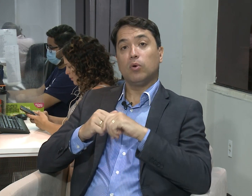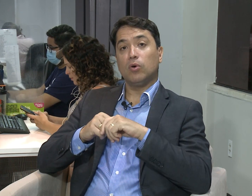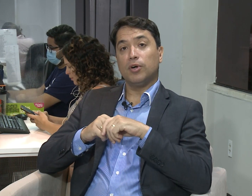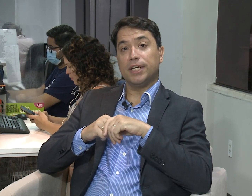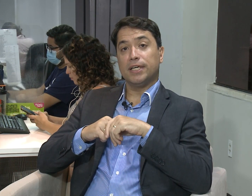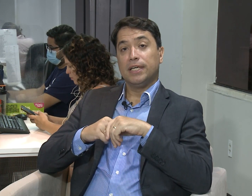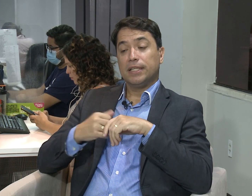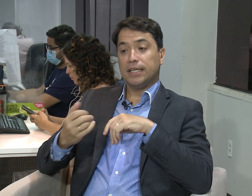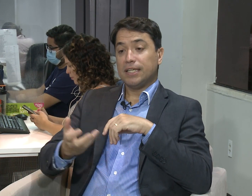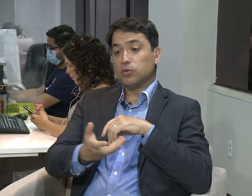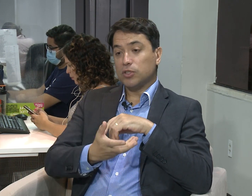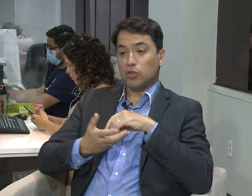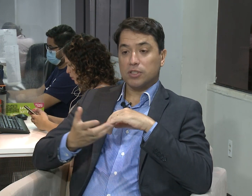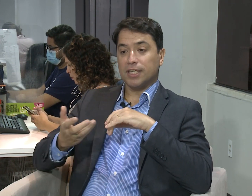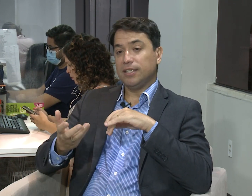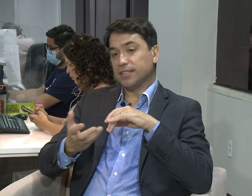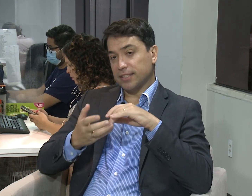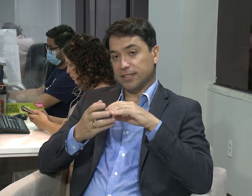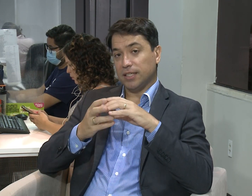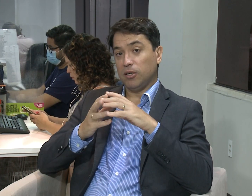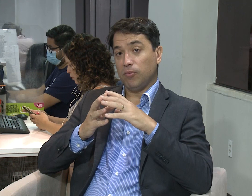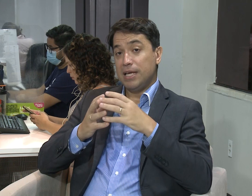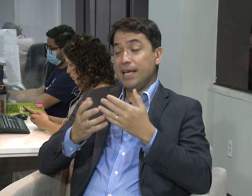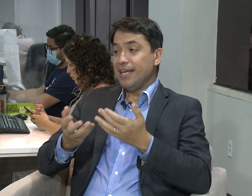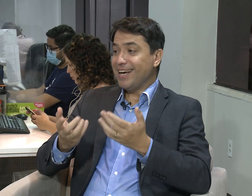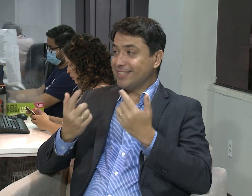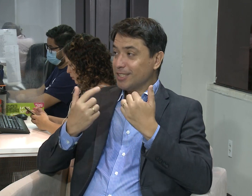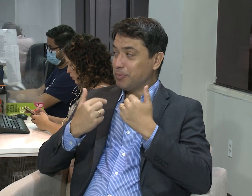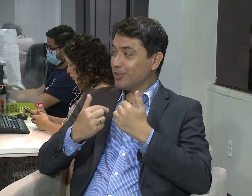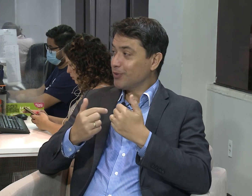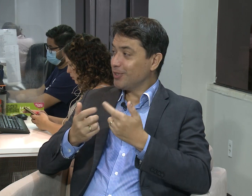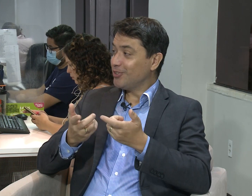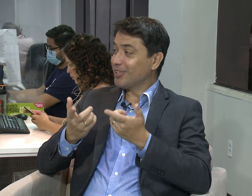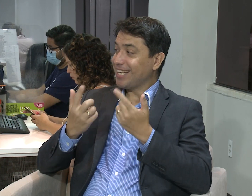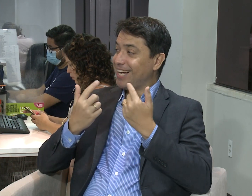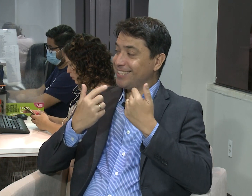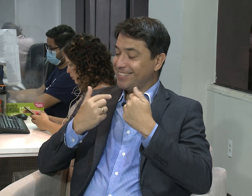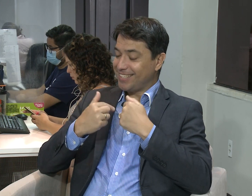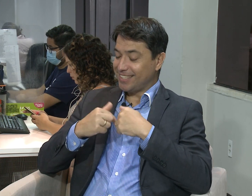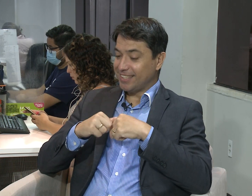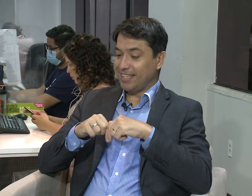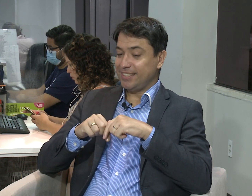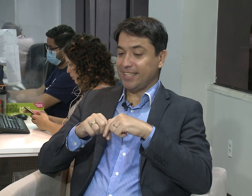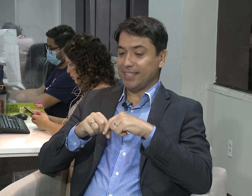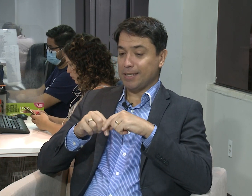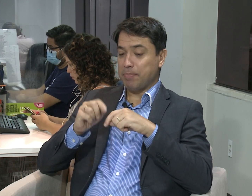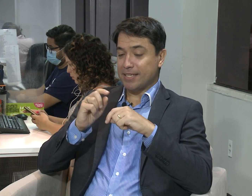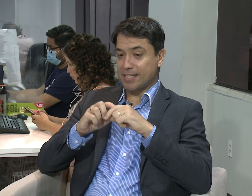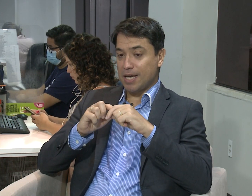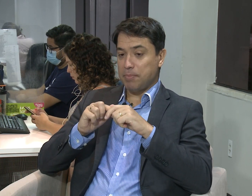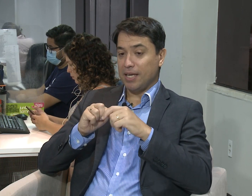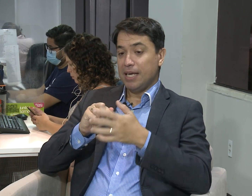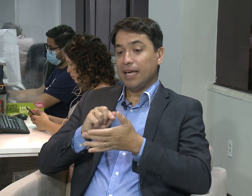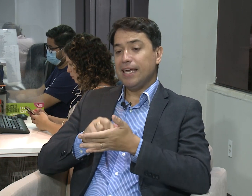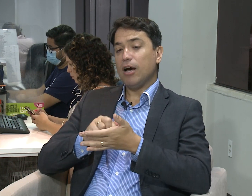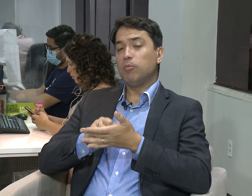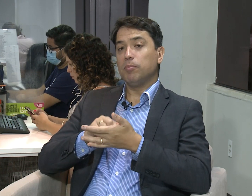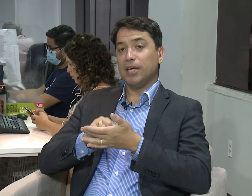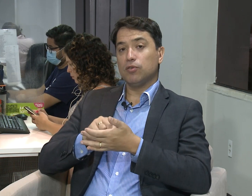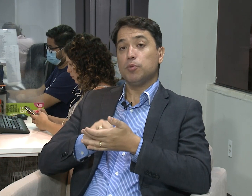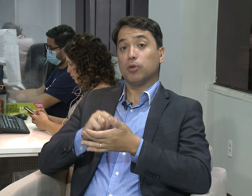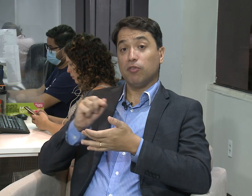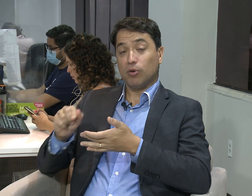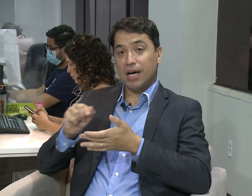da memória, né, da sua socialização. E estas pessoas dotadas dessa inteligência percebem que